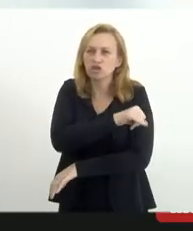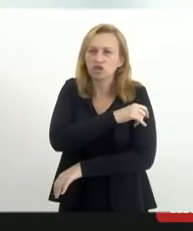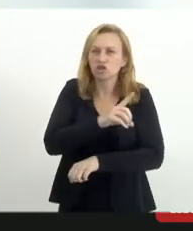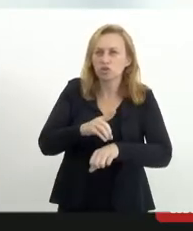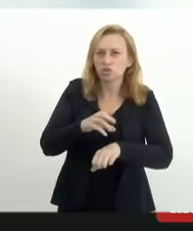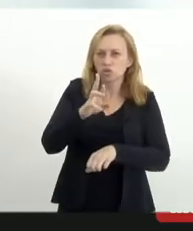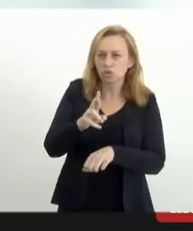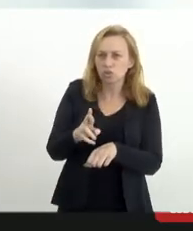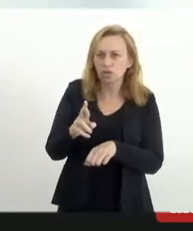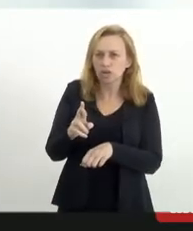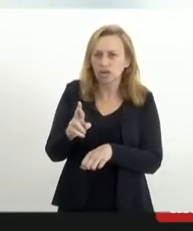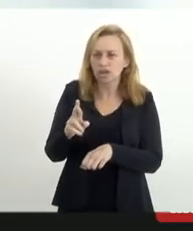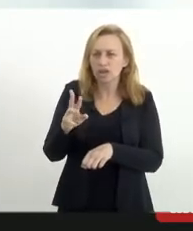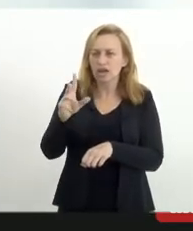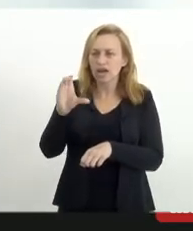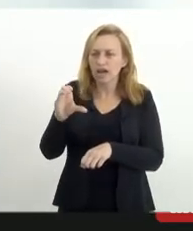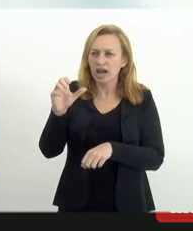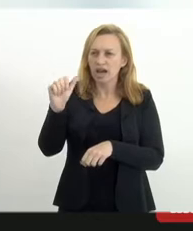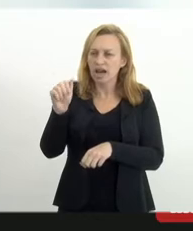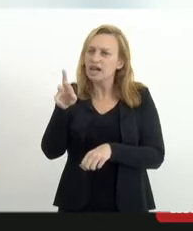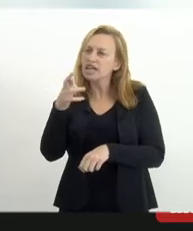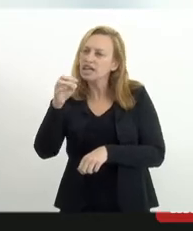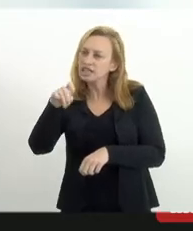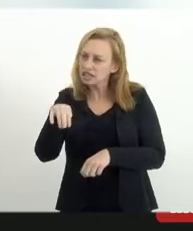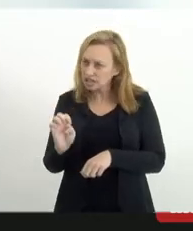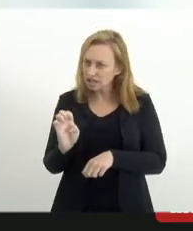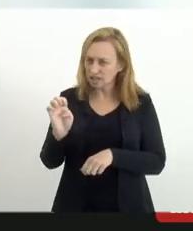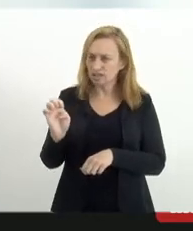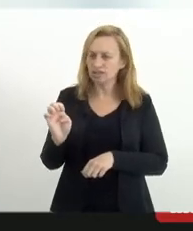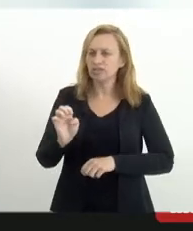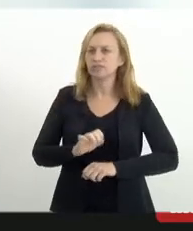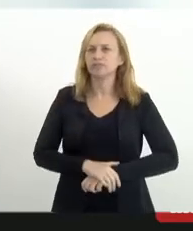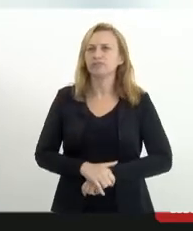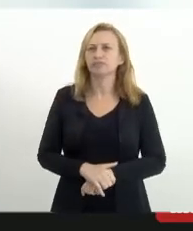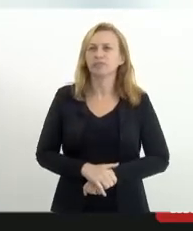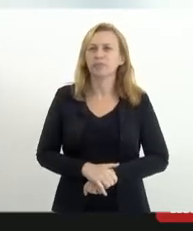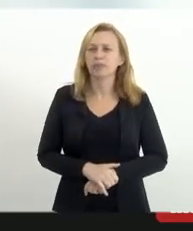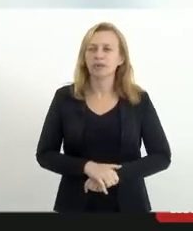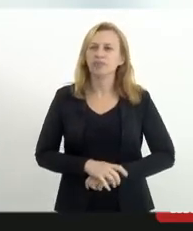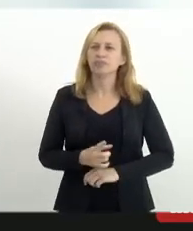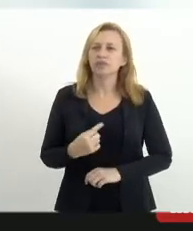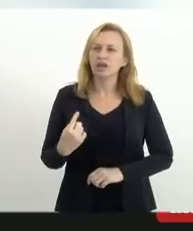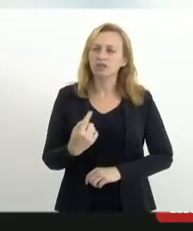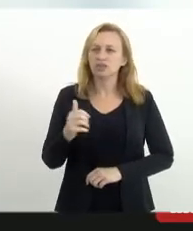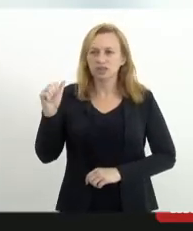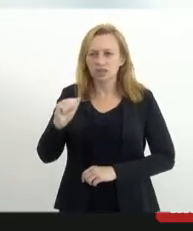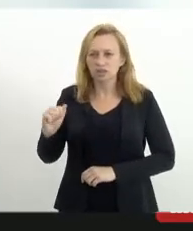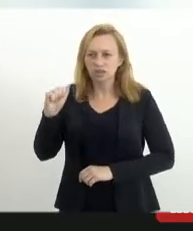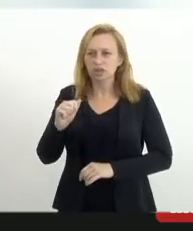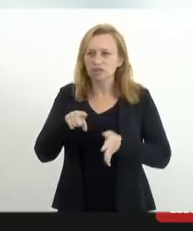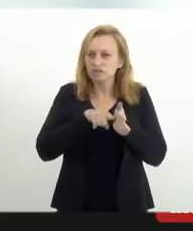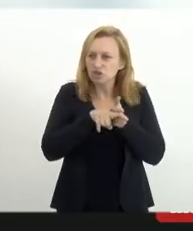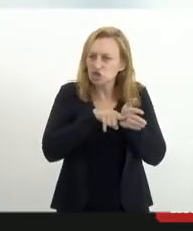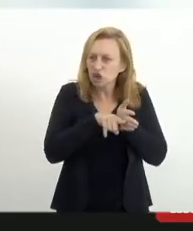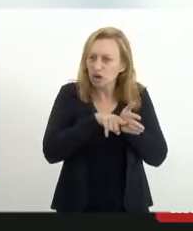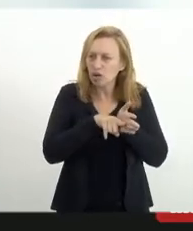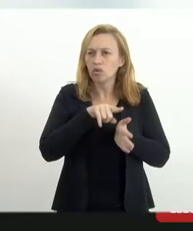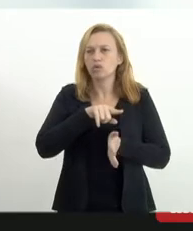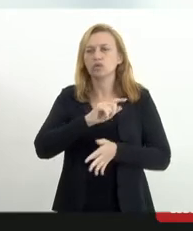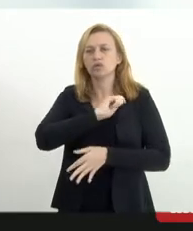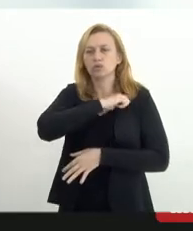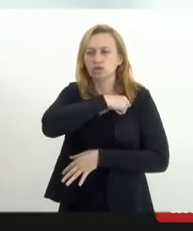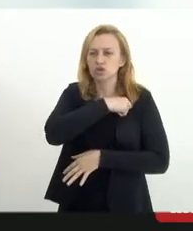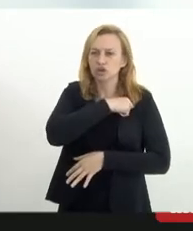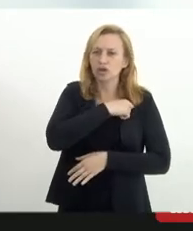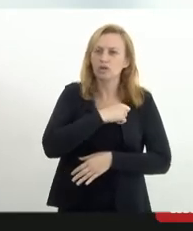doutora promotora Carine Souza Oliveira Gomes da Cuesta, da nossa assessoria fiscal, os